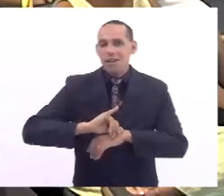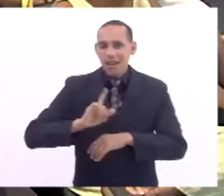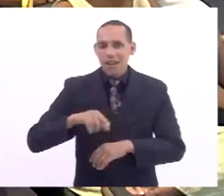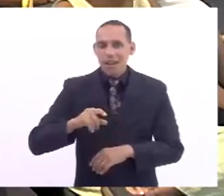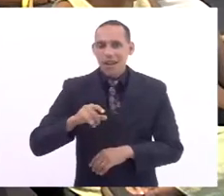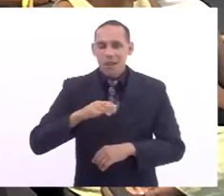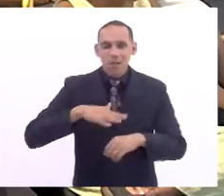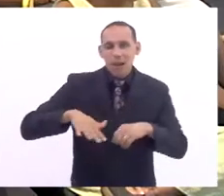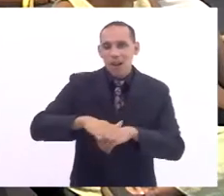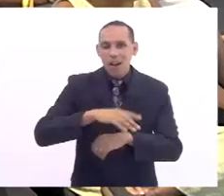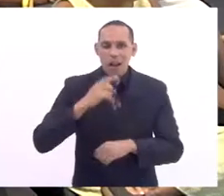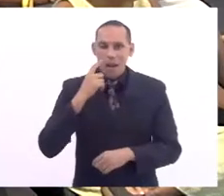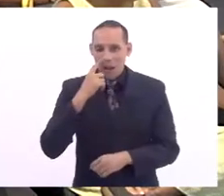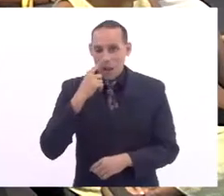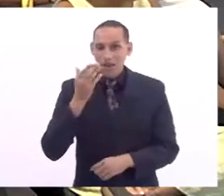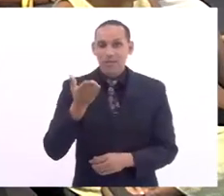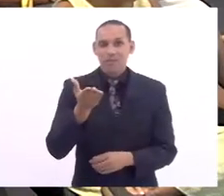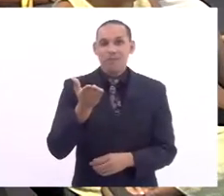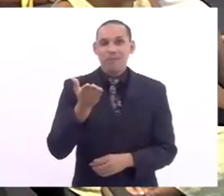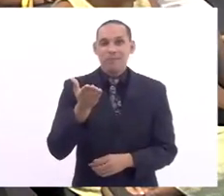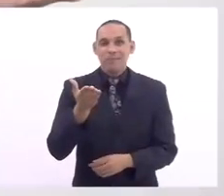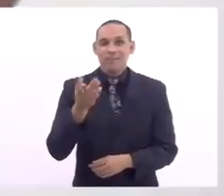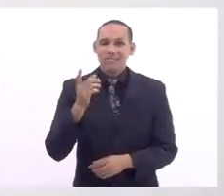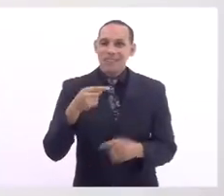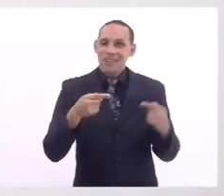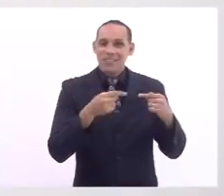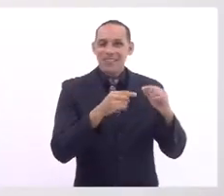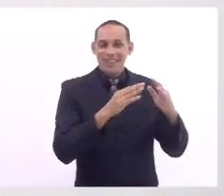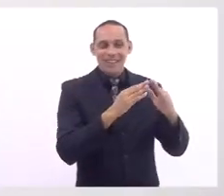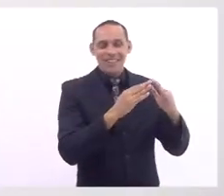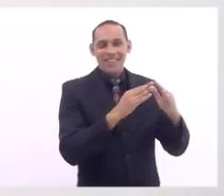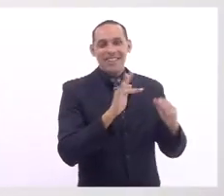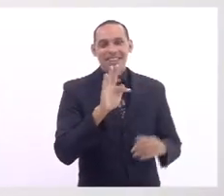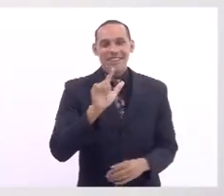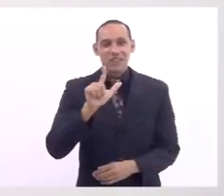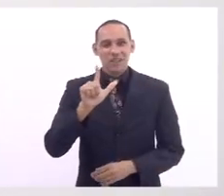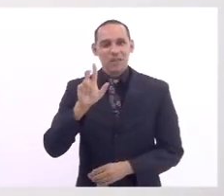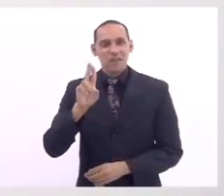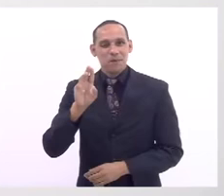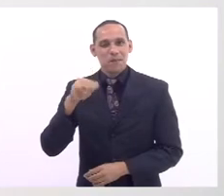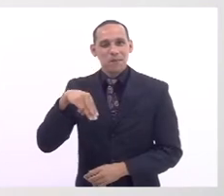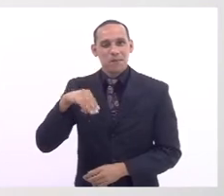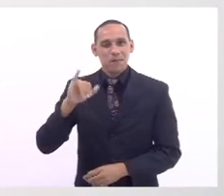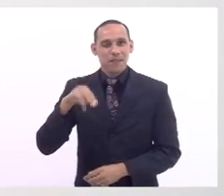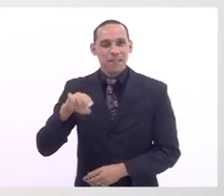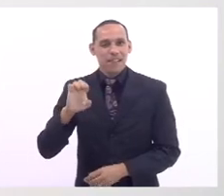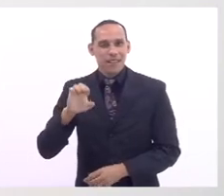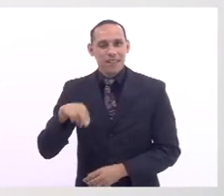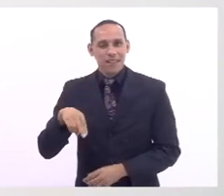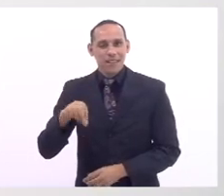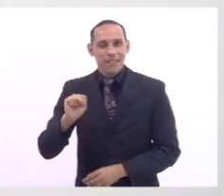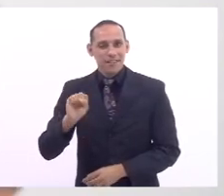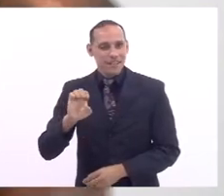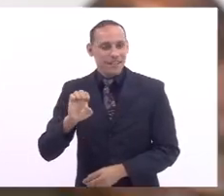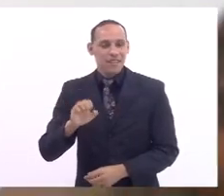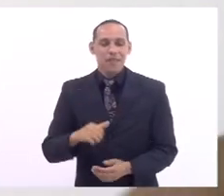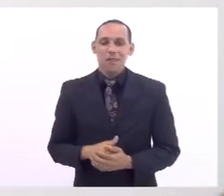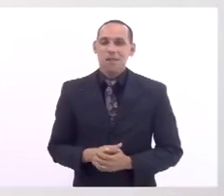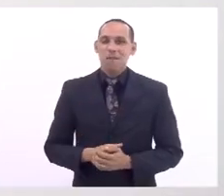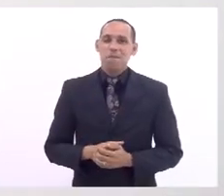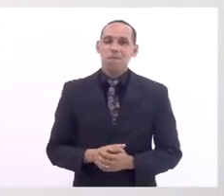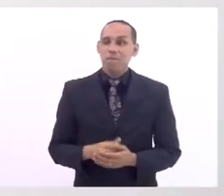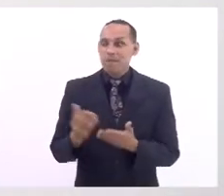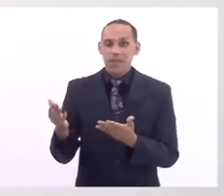é isso esse é a cara é a cara da casa Fluminense quer dizer e eu vindo aqui as saudações a planilha de do